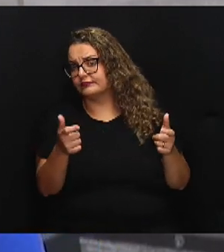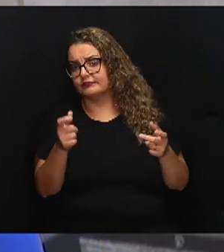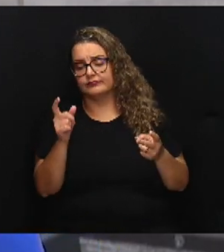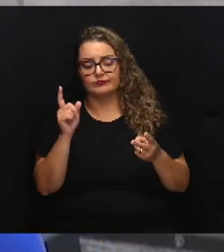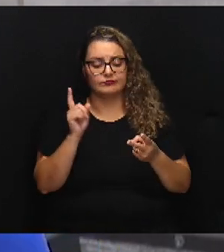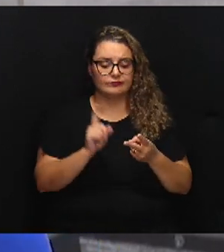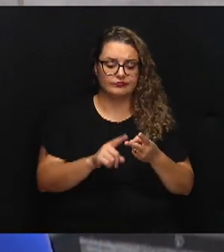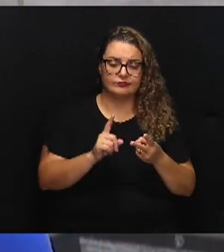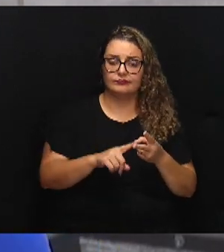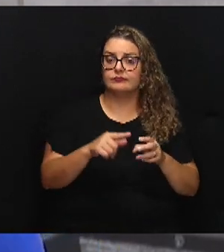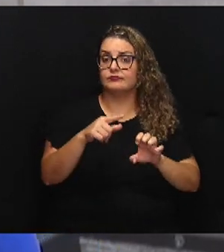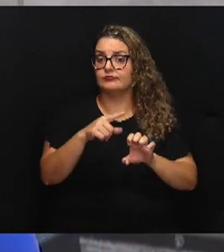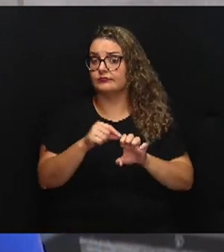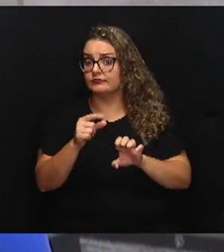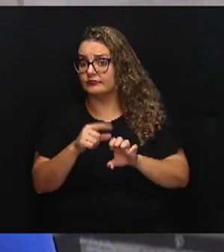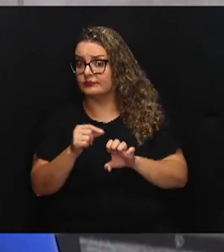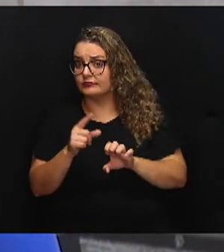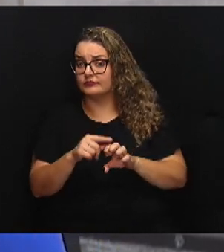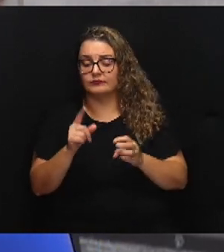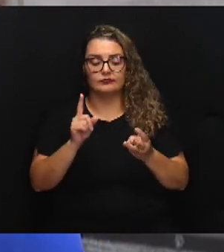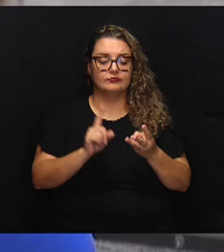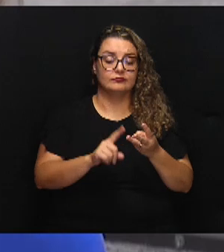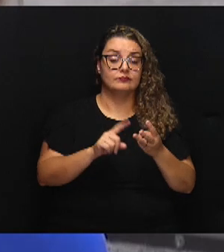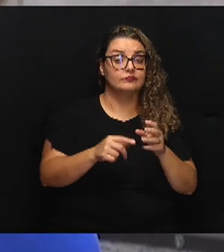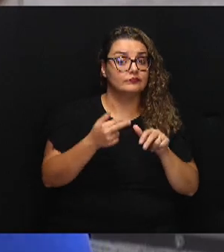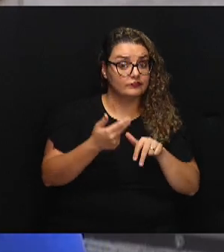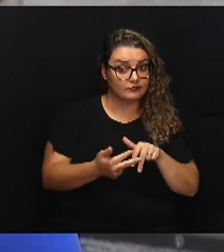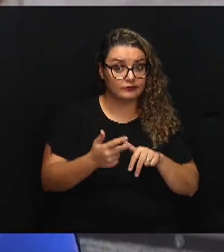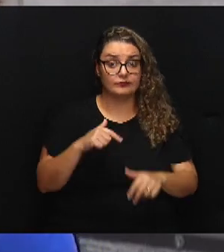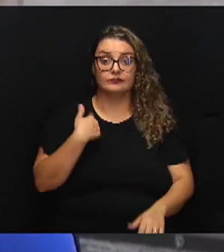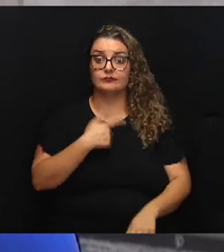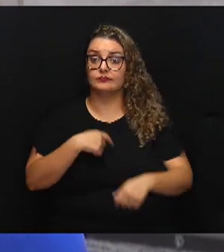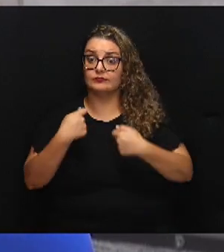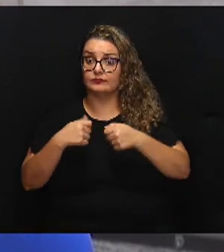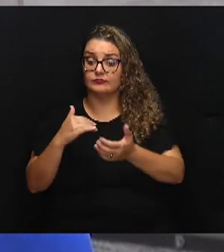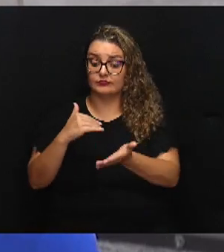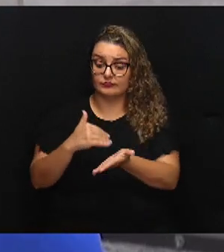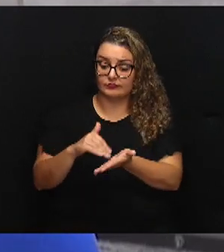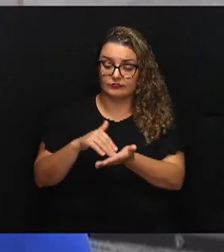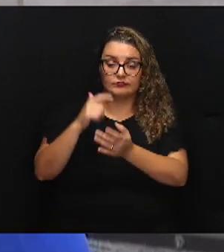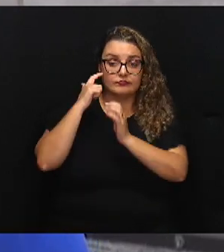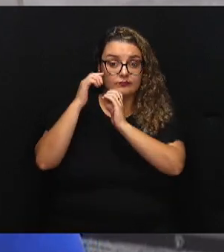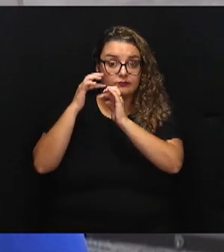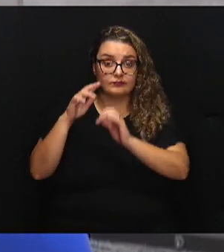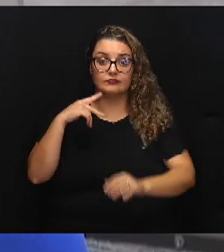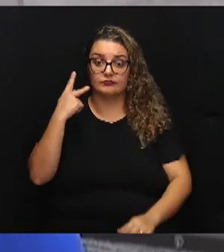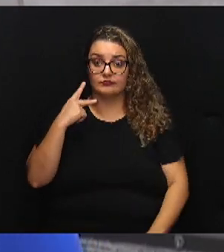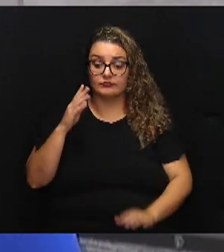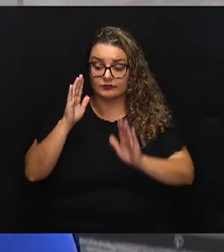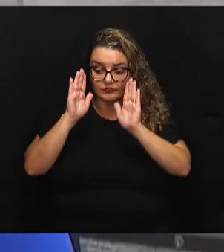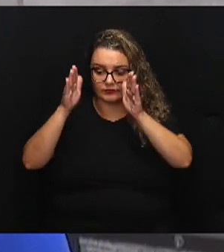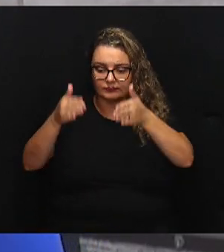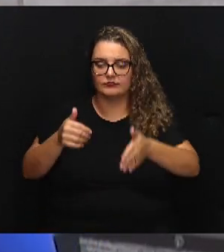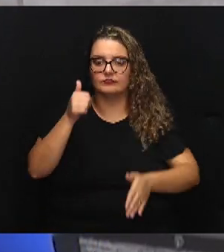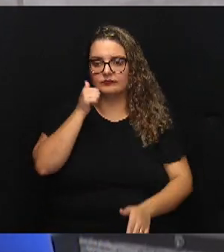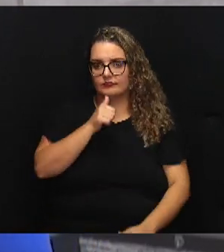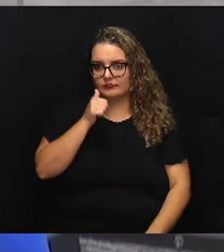também empreendedorismo, né, a questão do gênero, nós precisamos ter uma secretaria que pense políticas somente para mulheres,